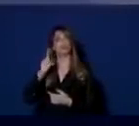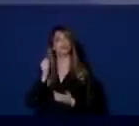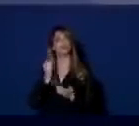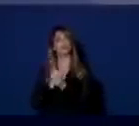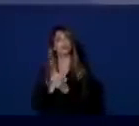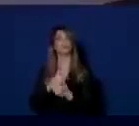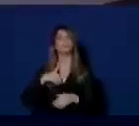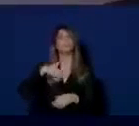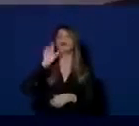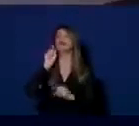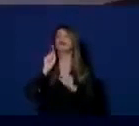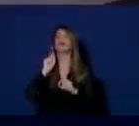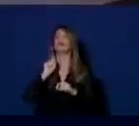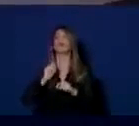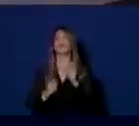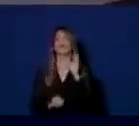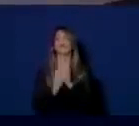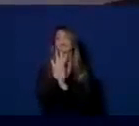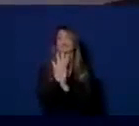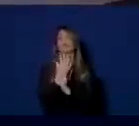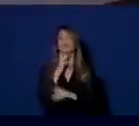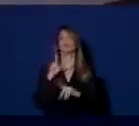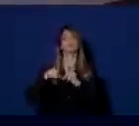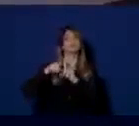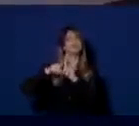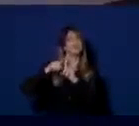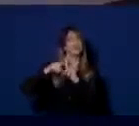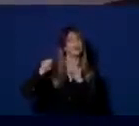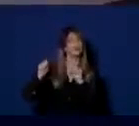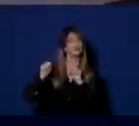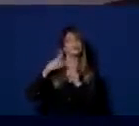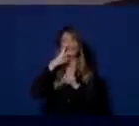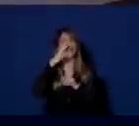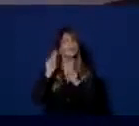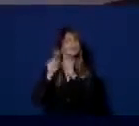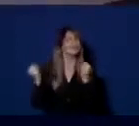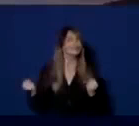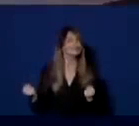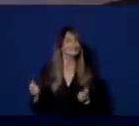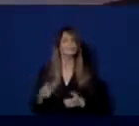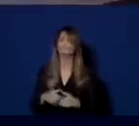que foi emitido. Então, será que esse termômetro está quebrado?